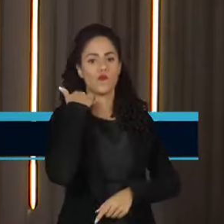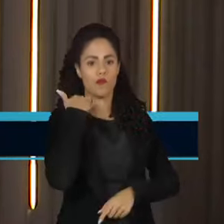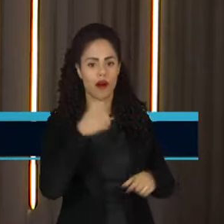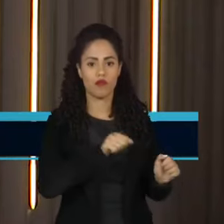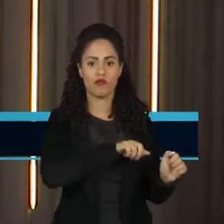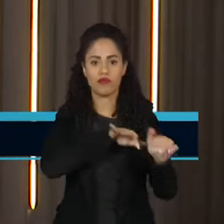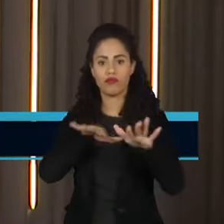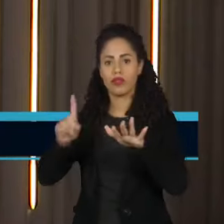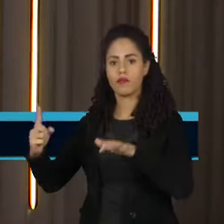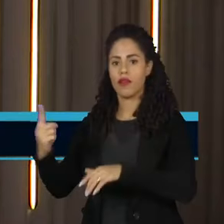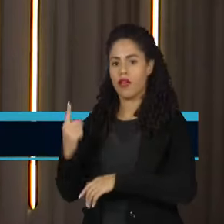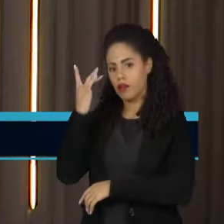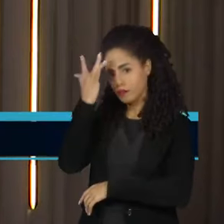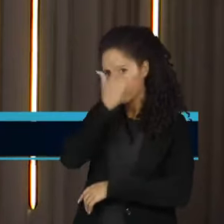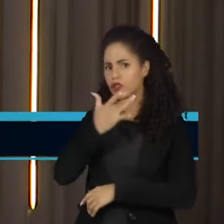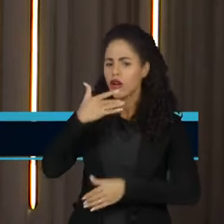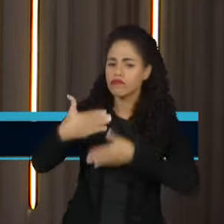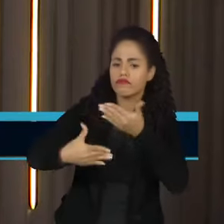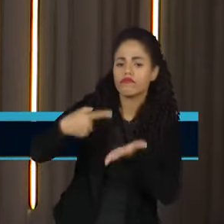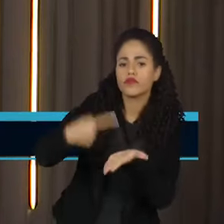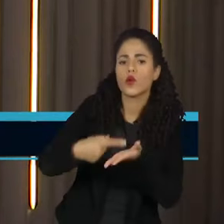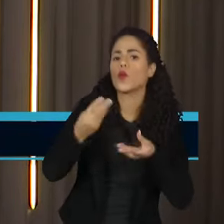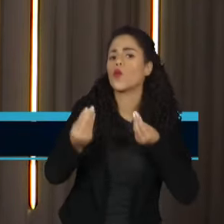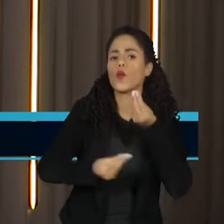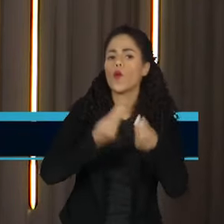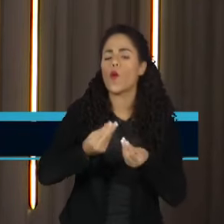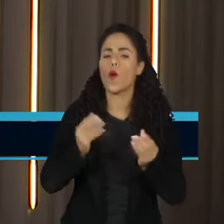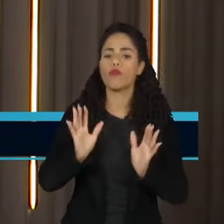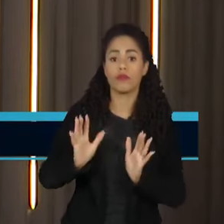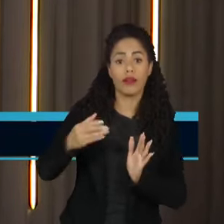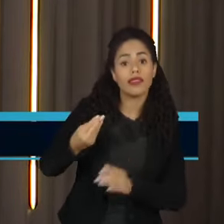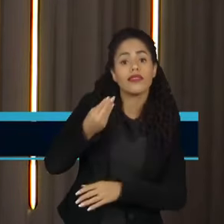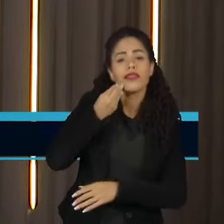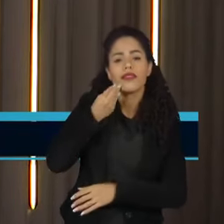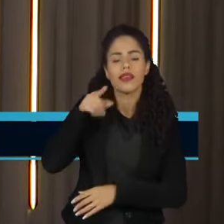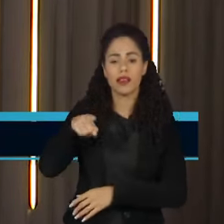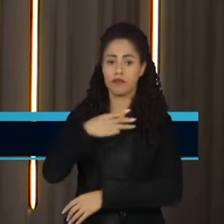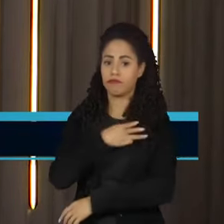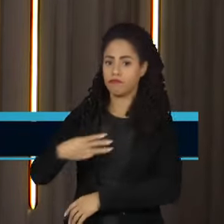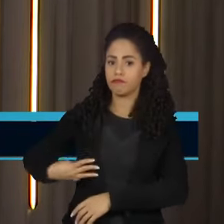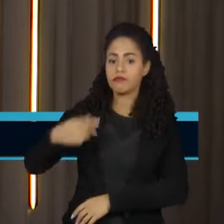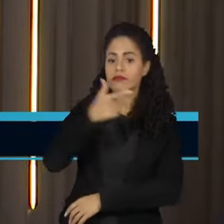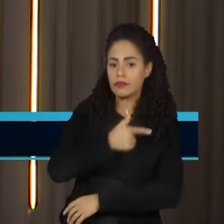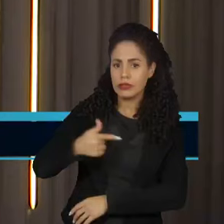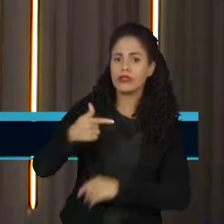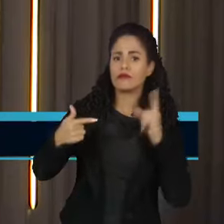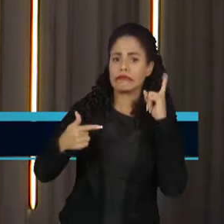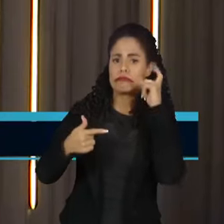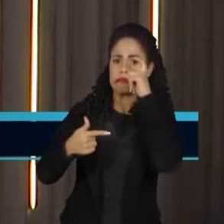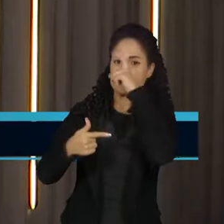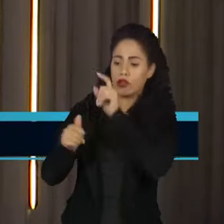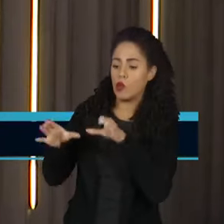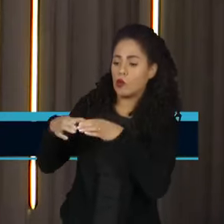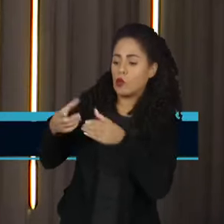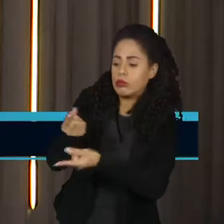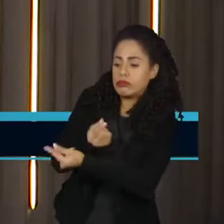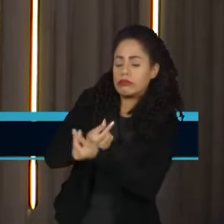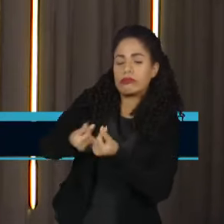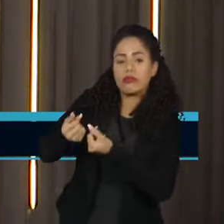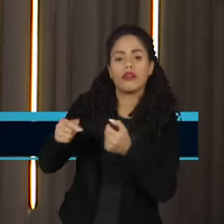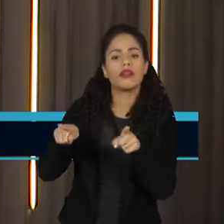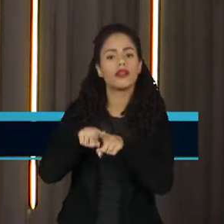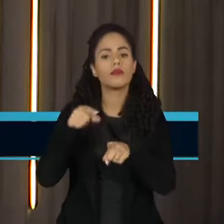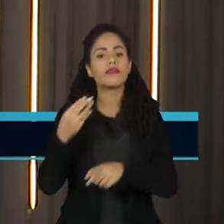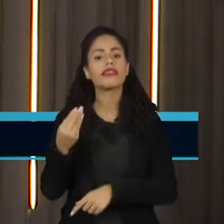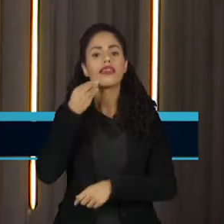marcado há alguns dias e serviu como uma espécie de desagravo ao ministro numa semana em que o trabalho da equipe econômica e a capacidade